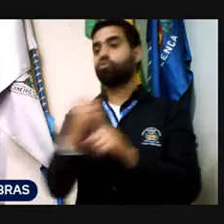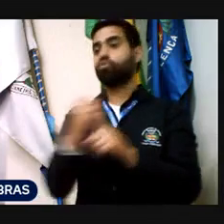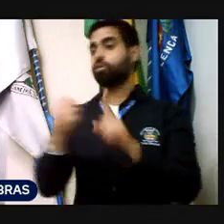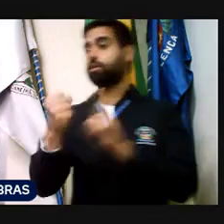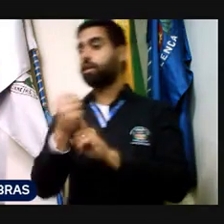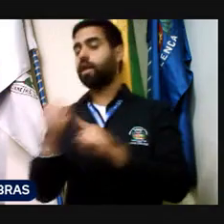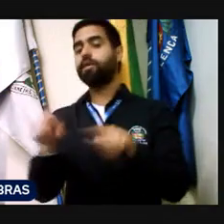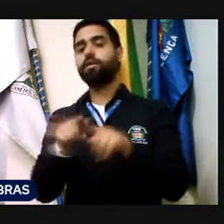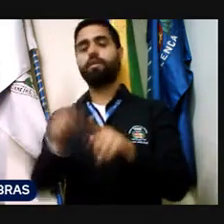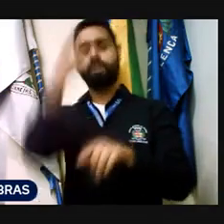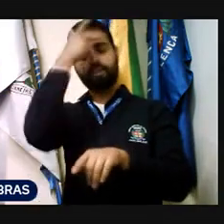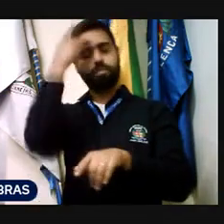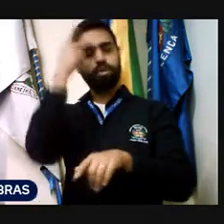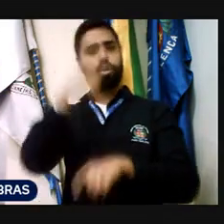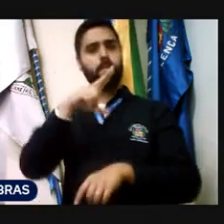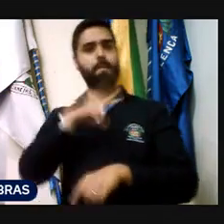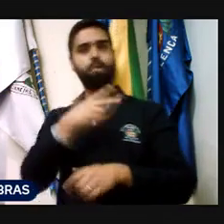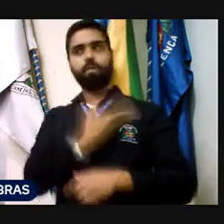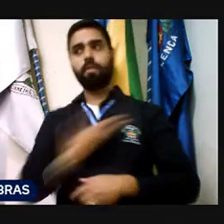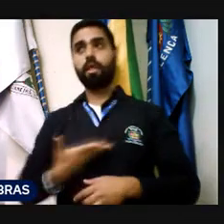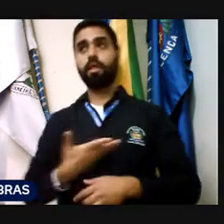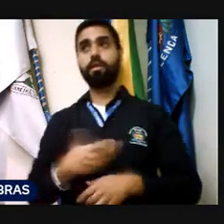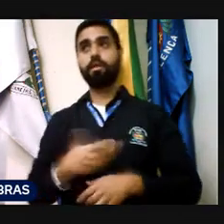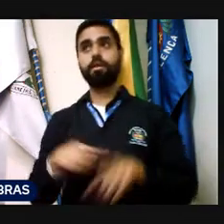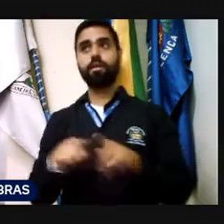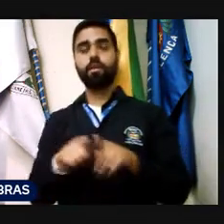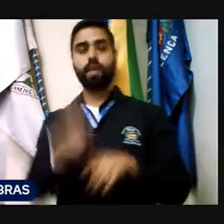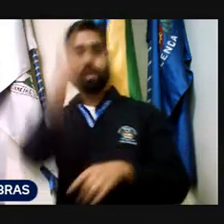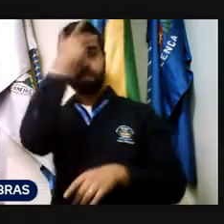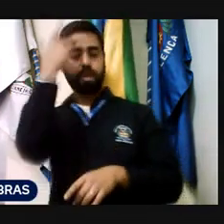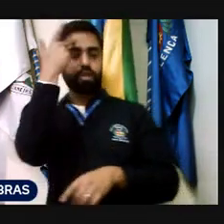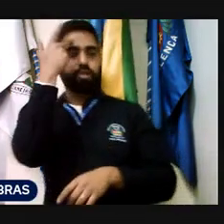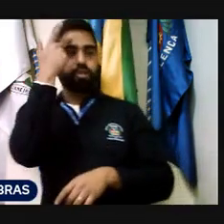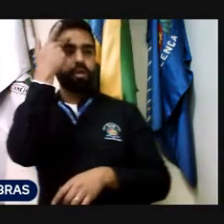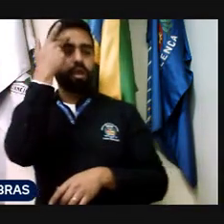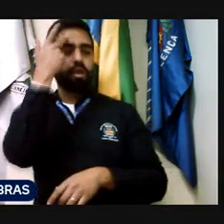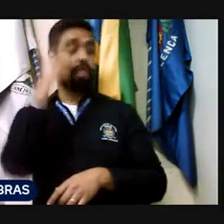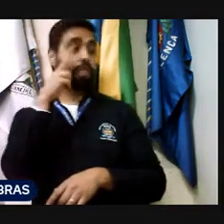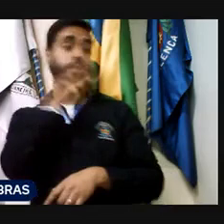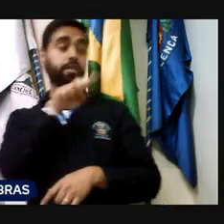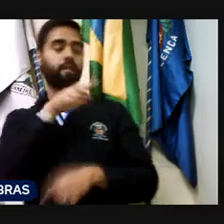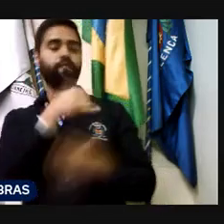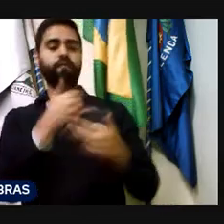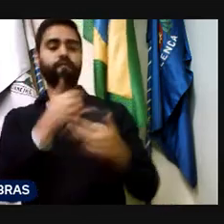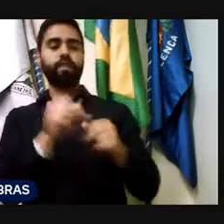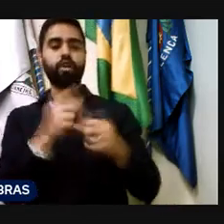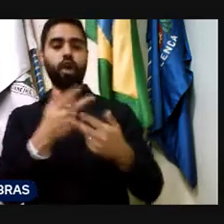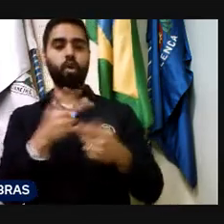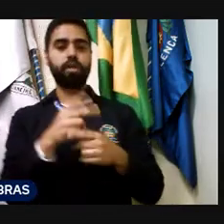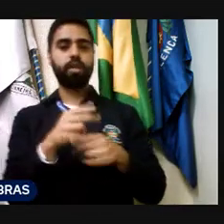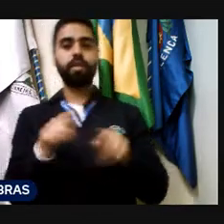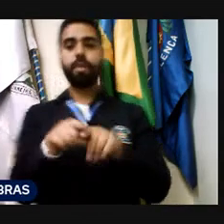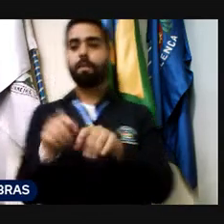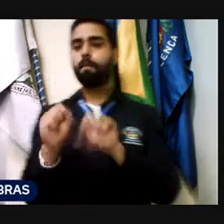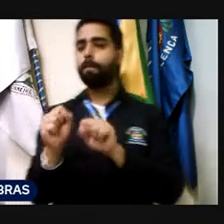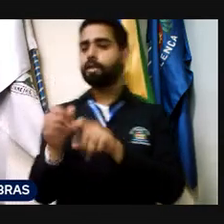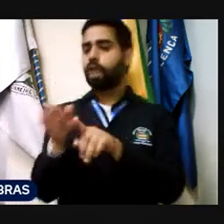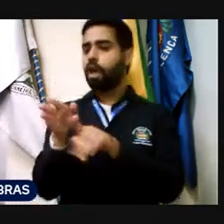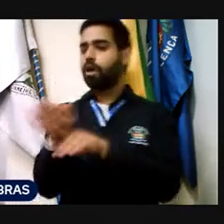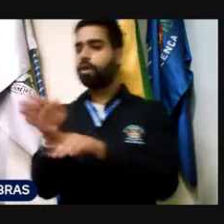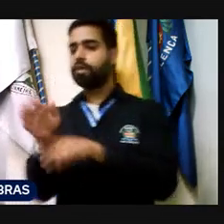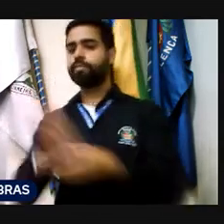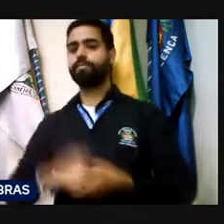a sociedade e os bens, proibindo os ilícitos penais e as infrações, orientando, colaborando com todos os segmentos